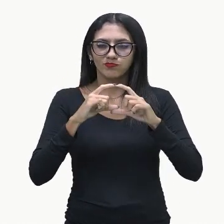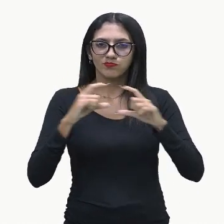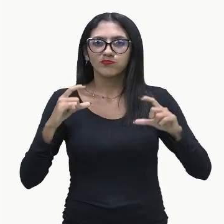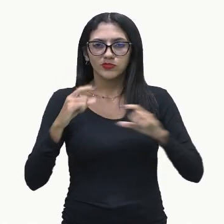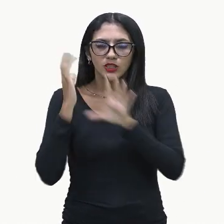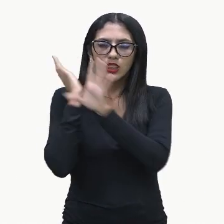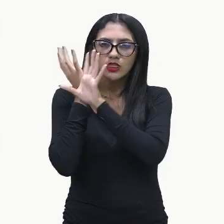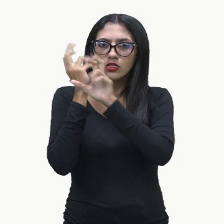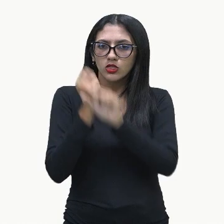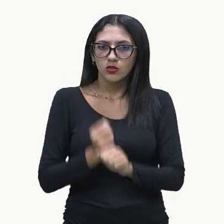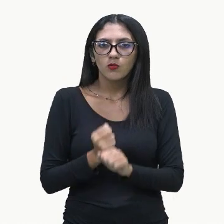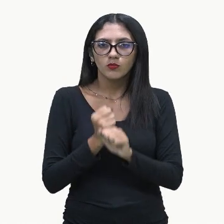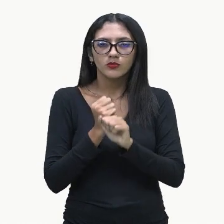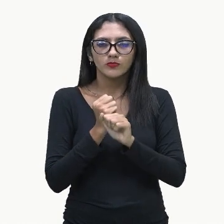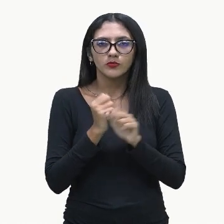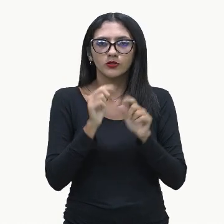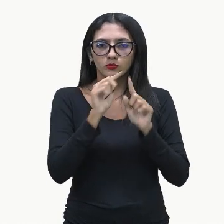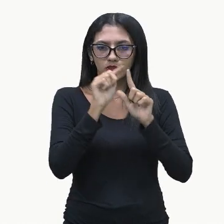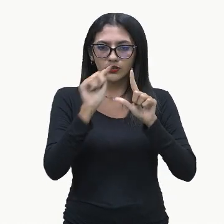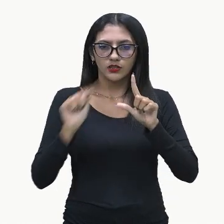Pitágoras.